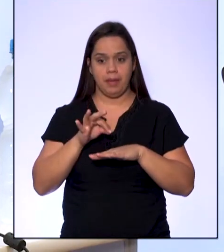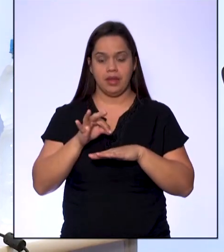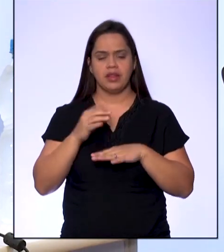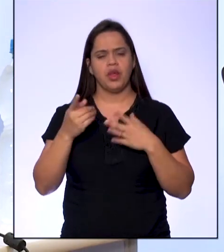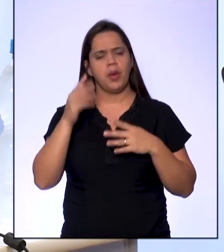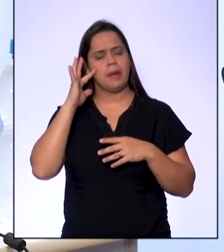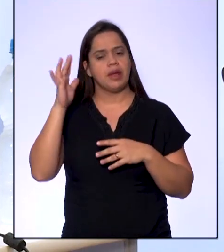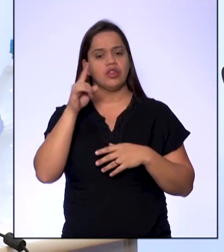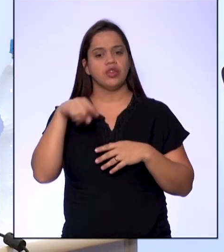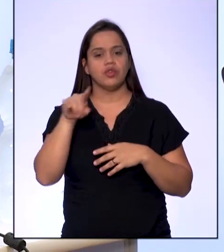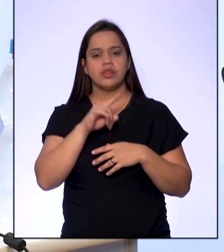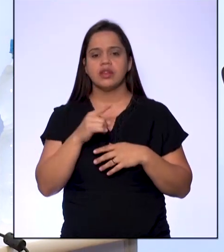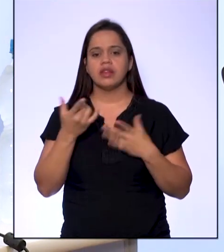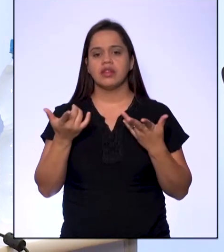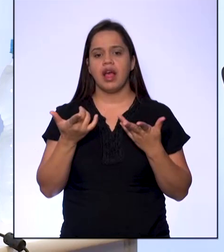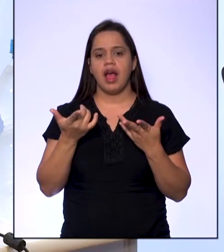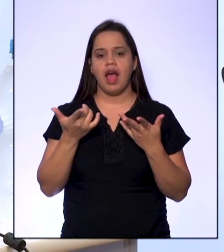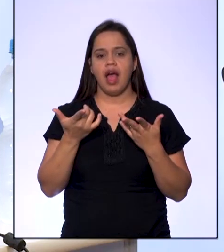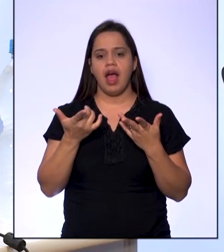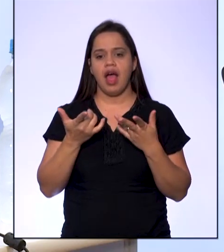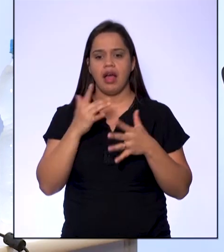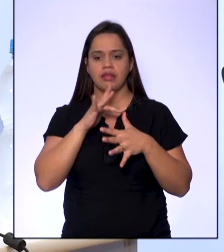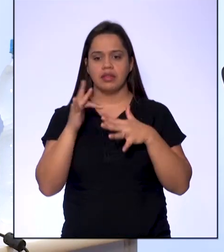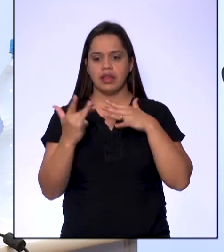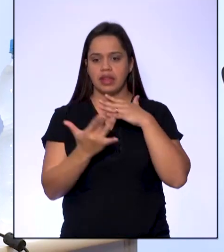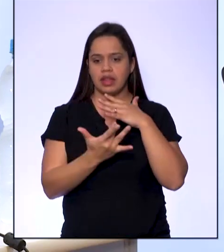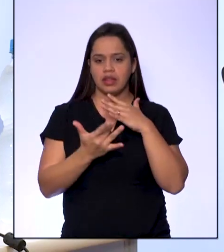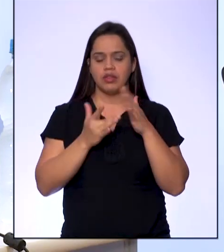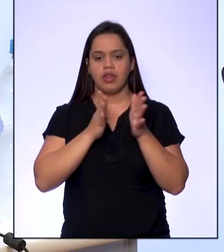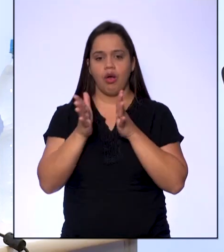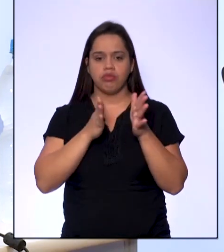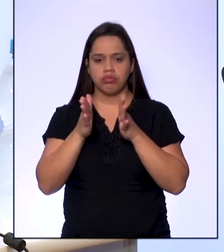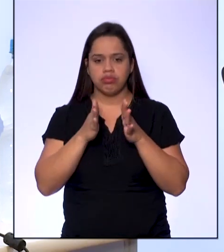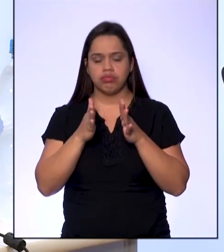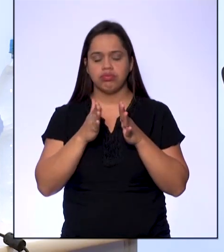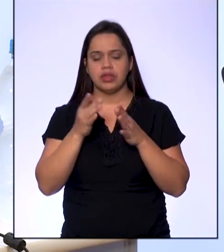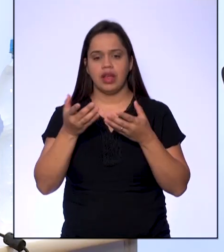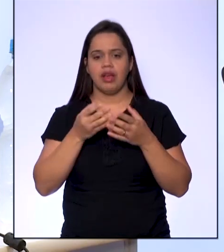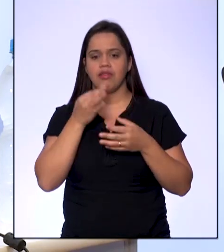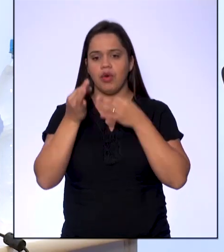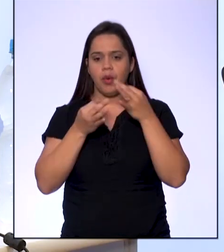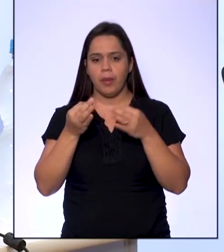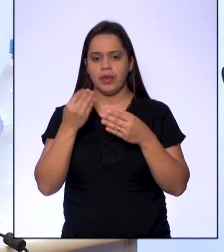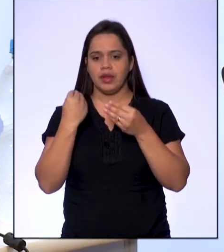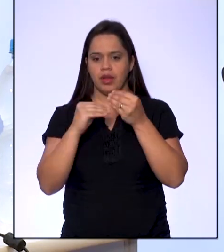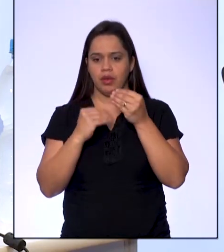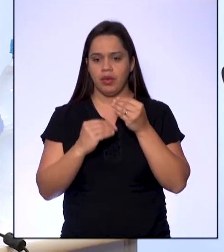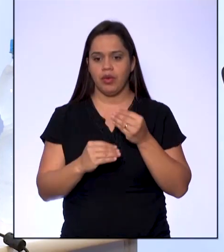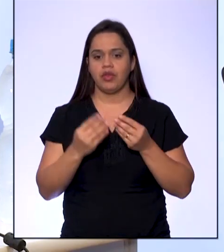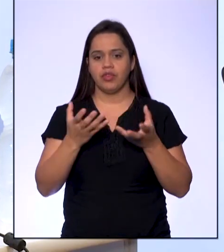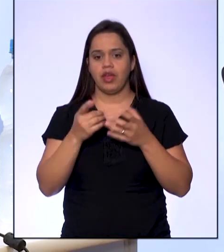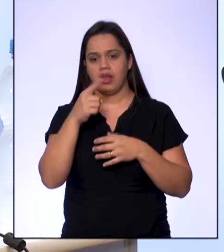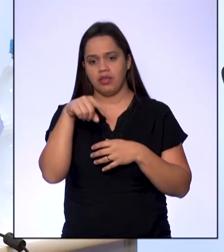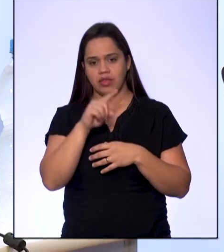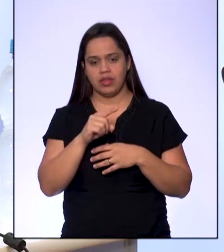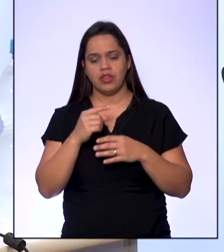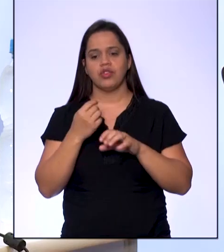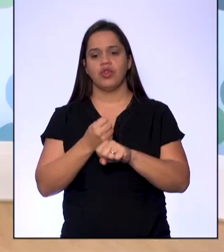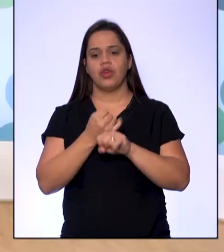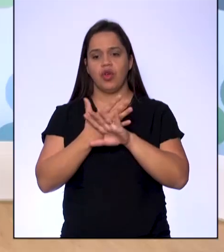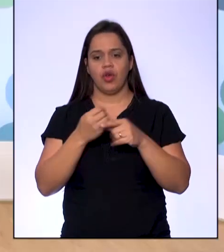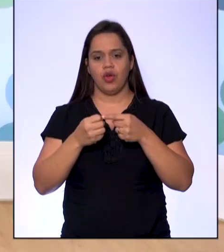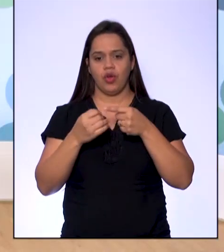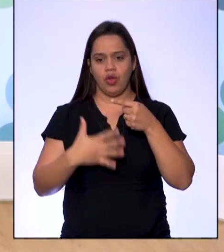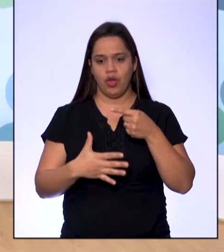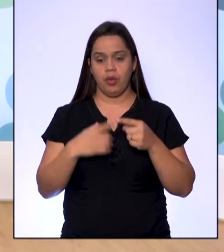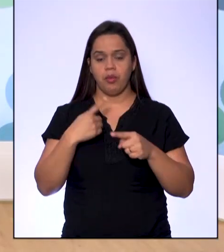vocês estão lá na rede social e tenha que fazer um comentário. Nós queremos o comentário aqui no chat. Você